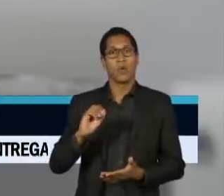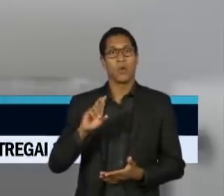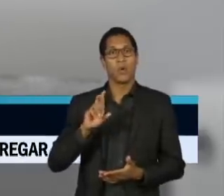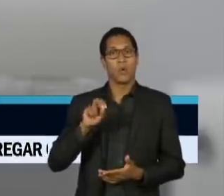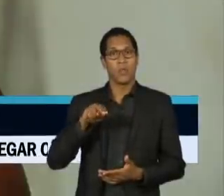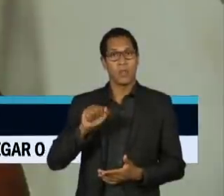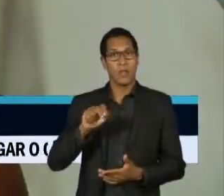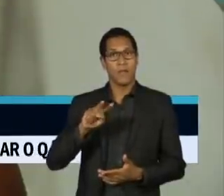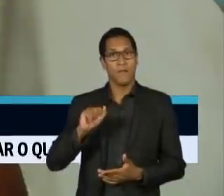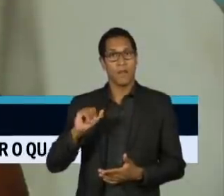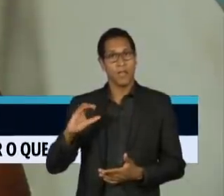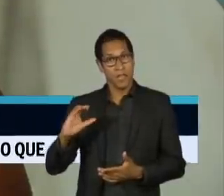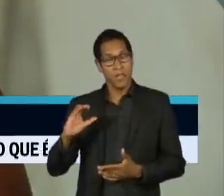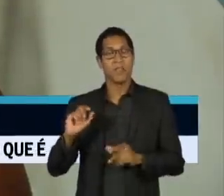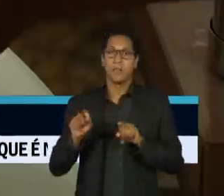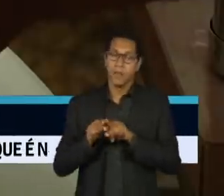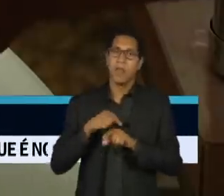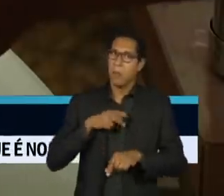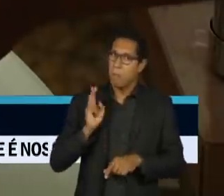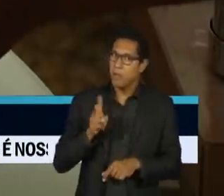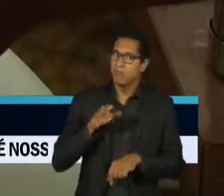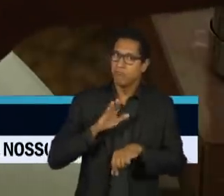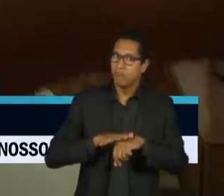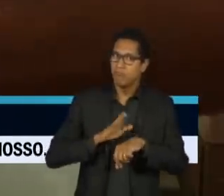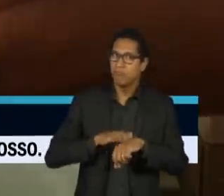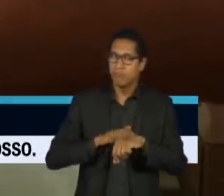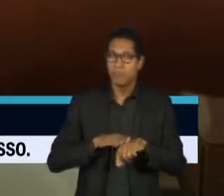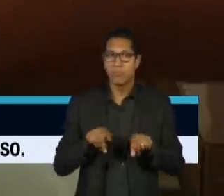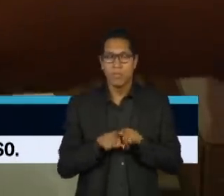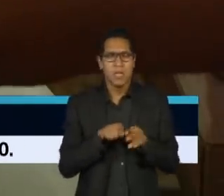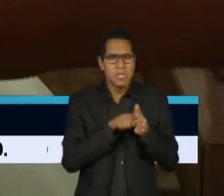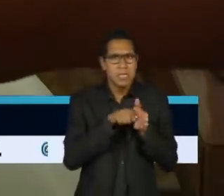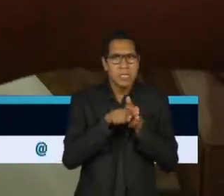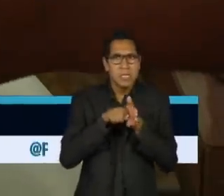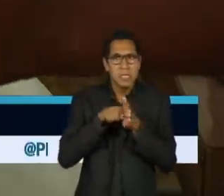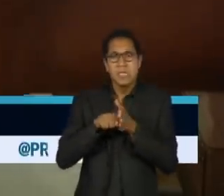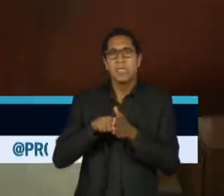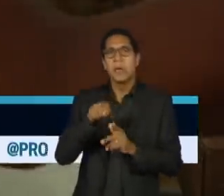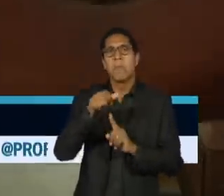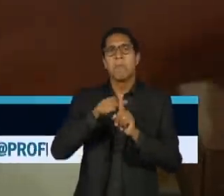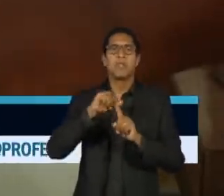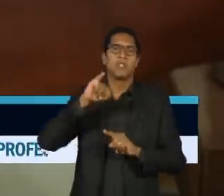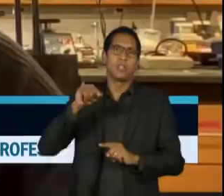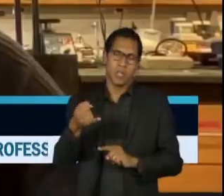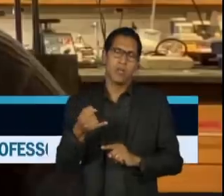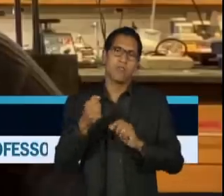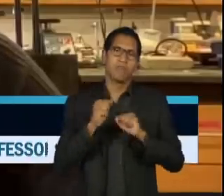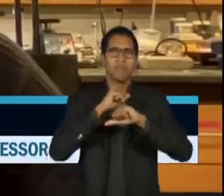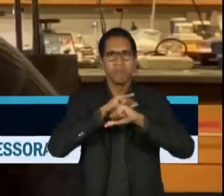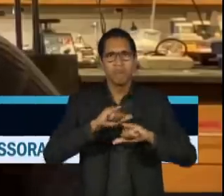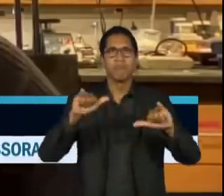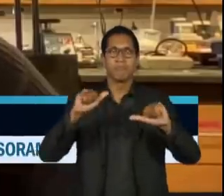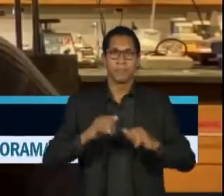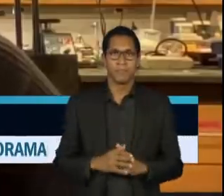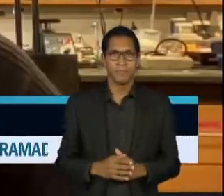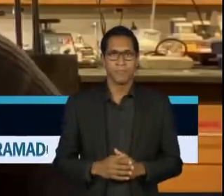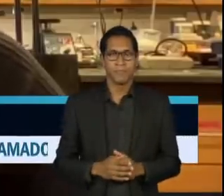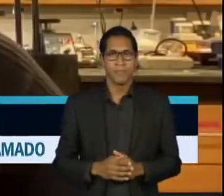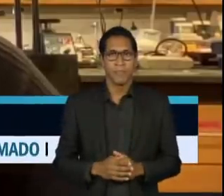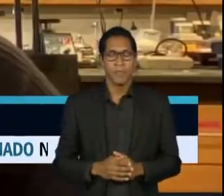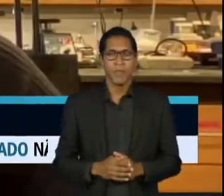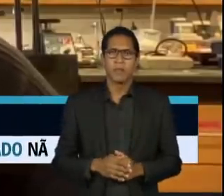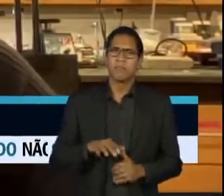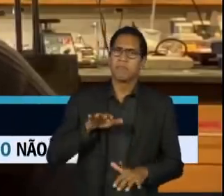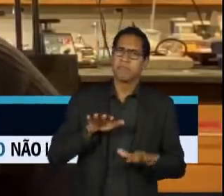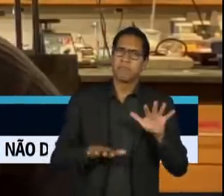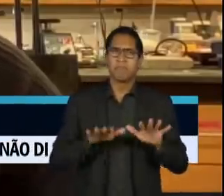fazer o mesmo. A expectativa é de que os resultados sejam divulgados até o começo de janeiro. Provavelmente a gente não vai ter uma